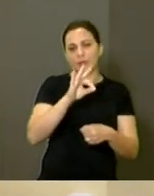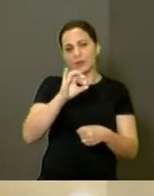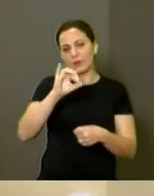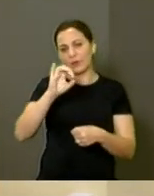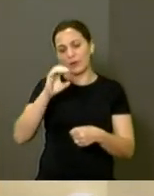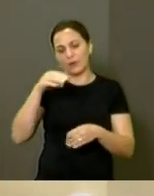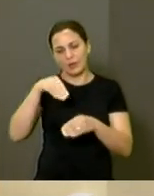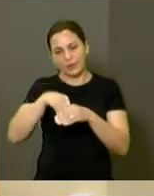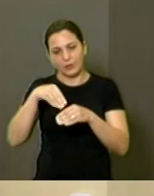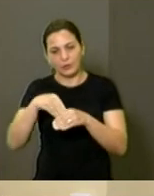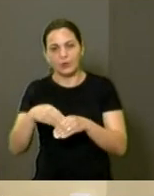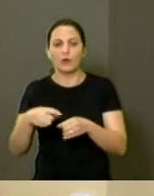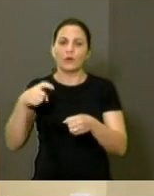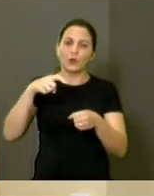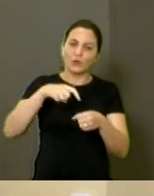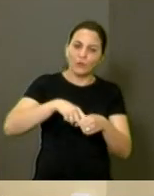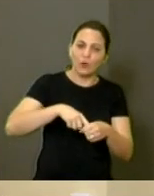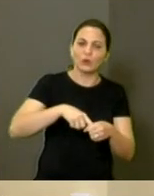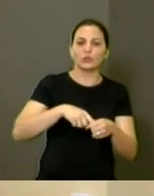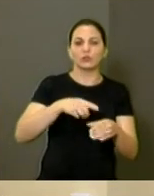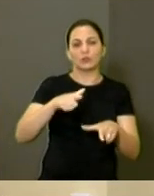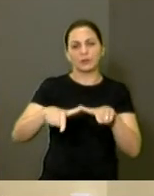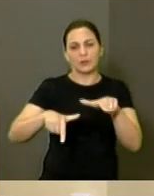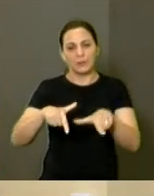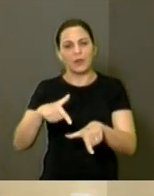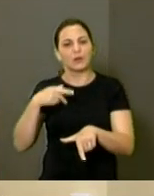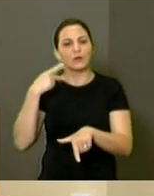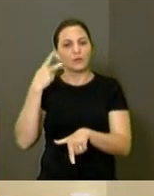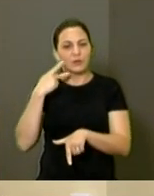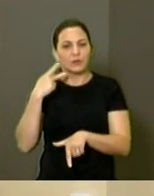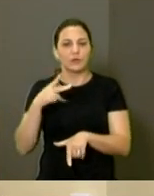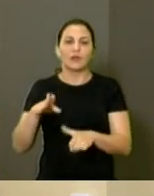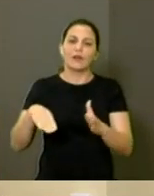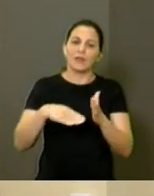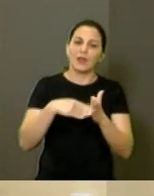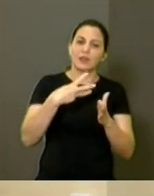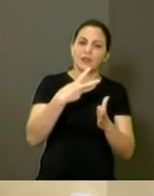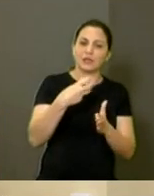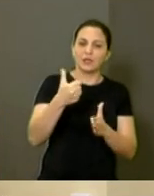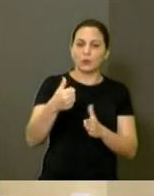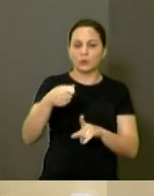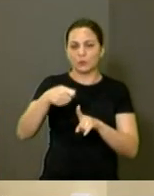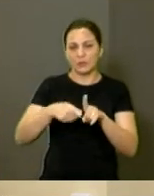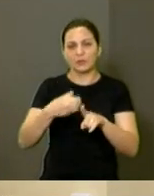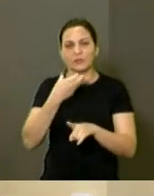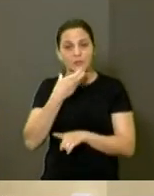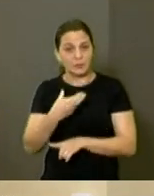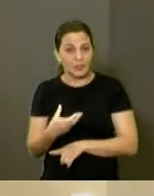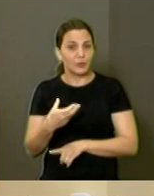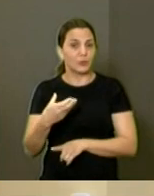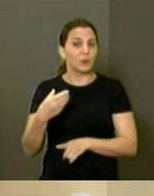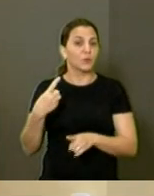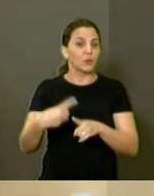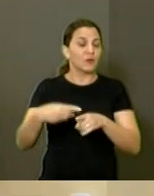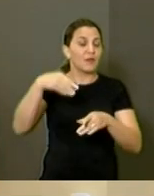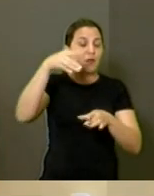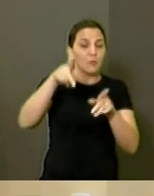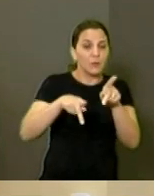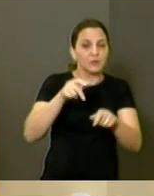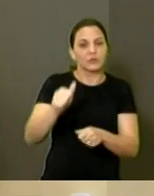a exerceu o seu mandato de vereador até o dia 31 de Dezembro porque assim quis a população da cidade de